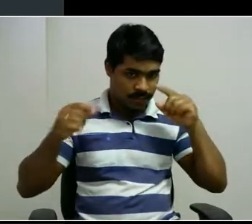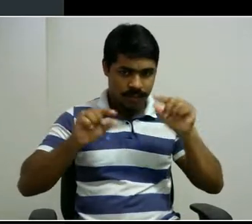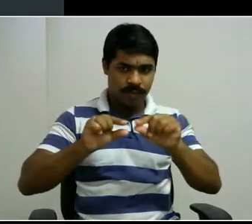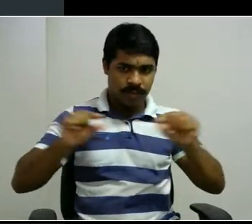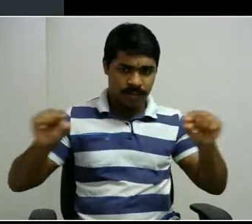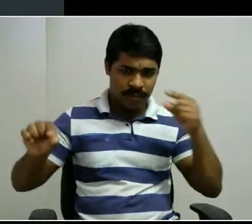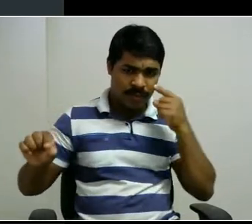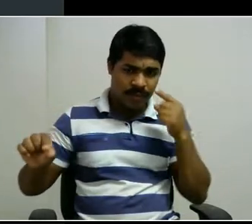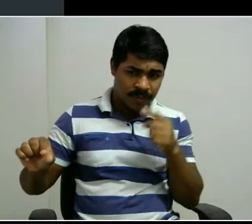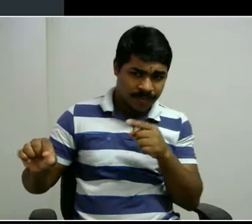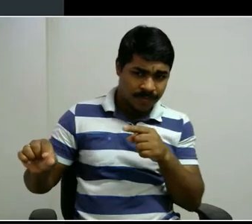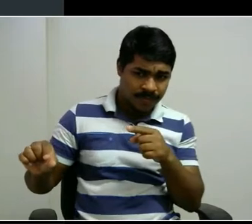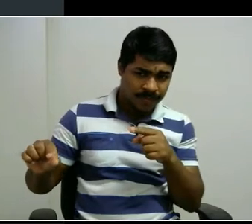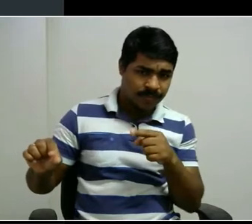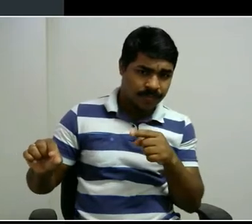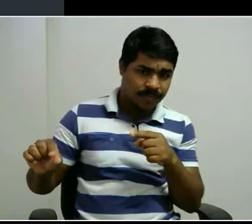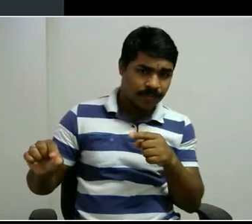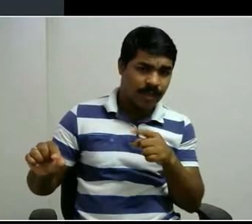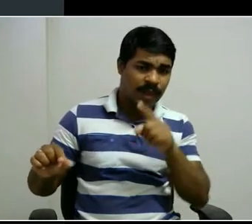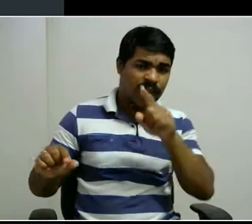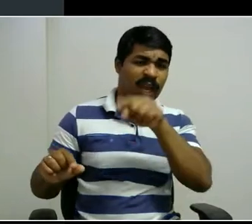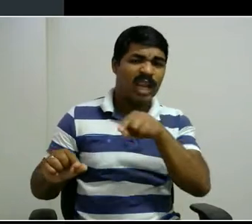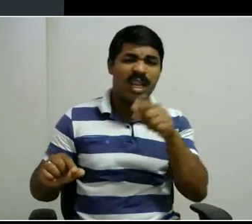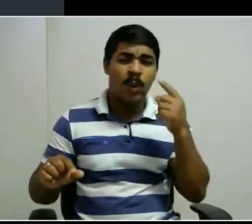aqui que a gente calculou? É o zero da função.